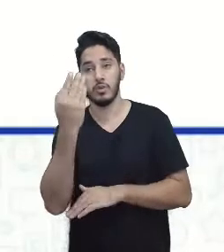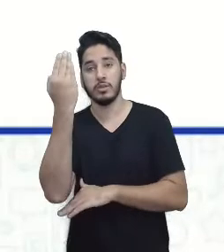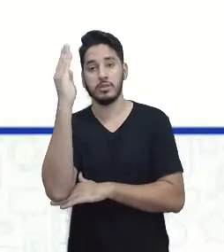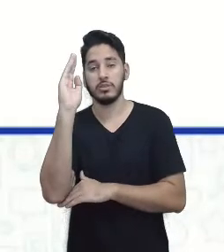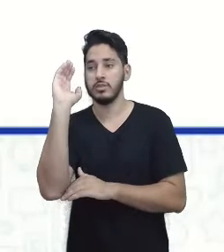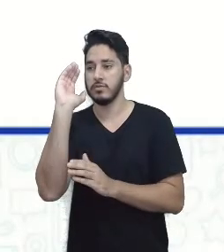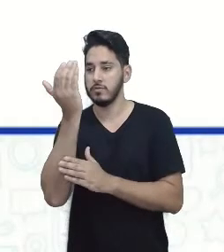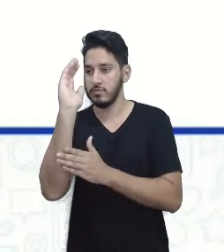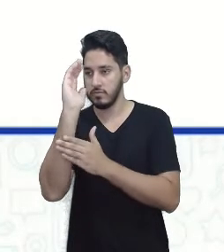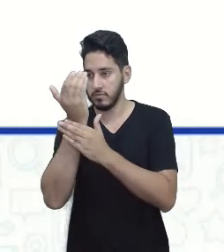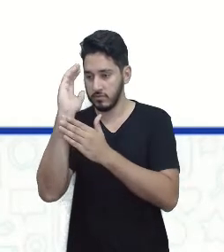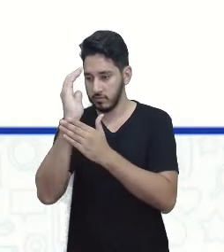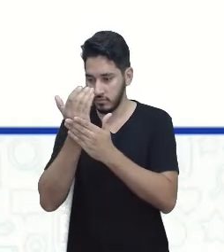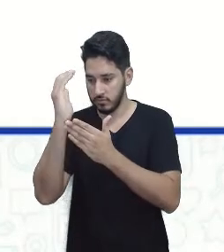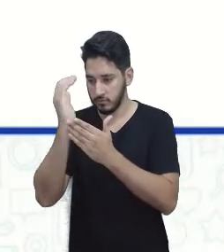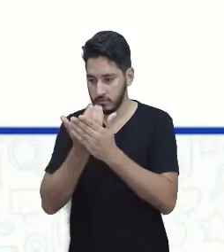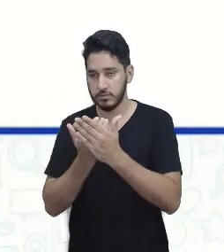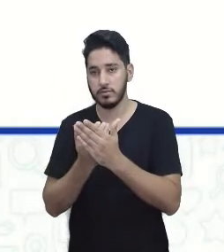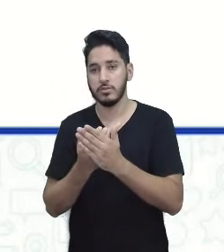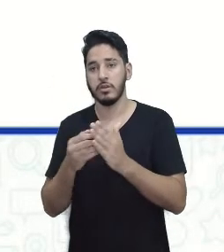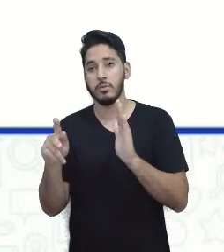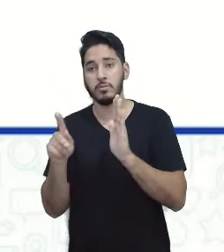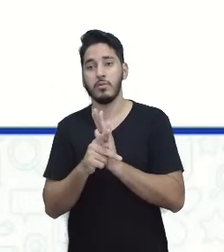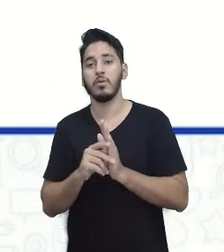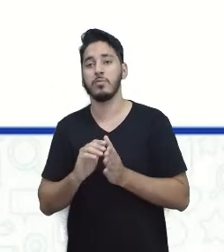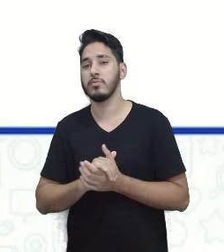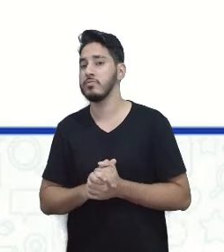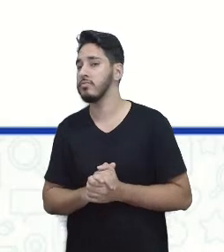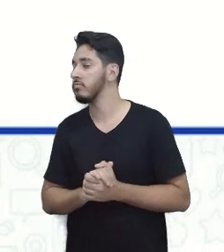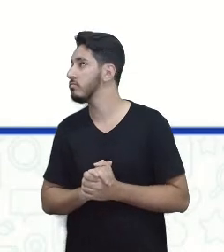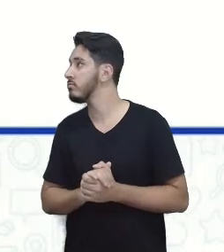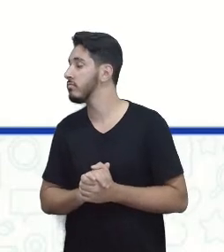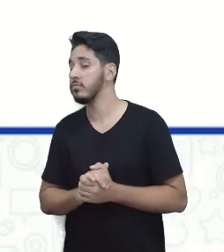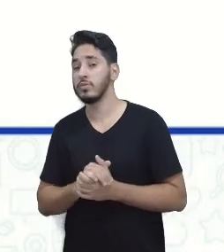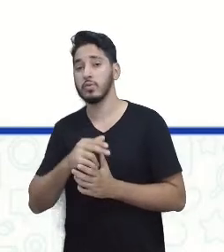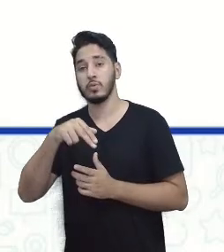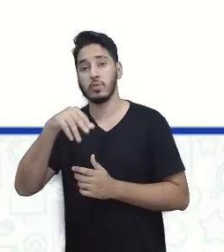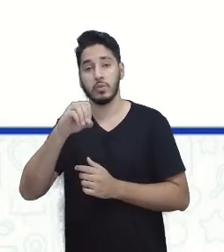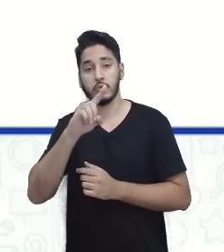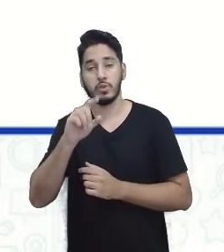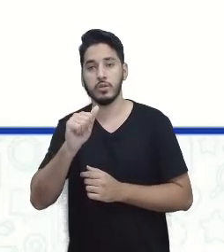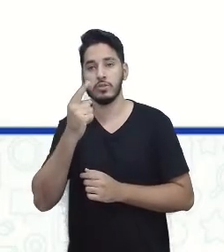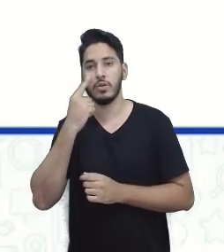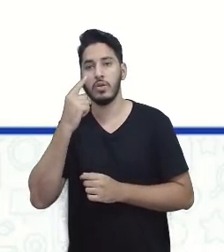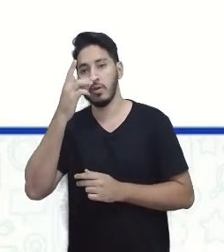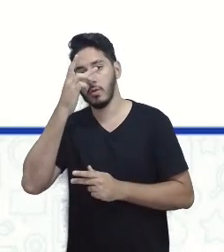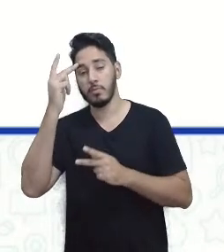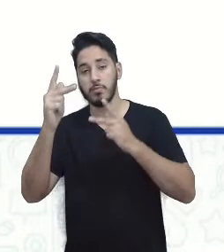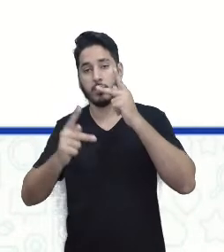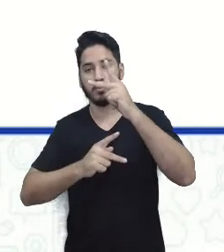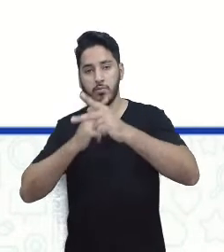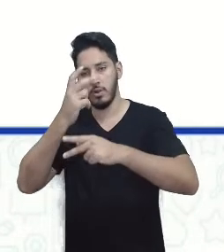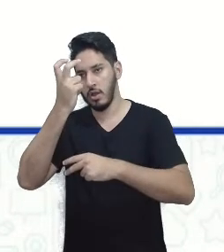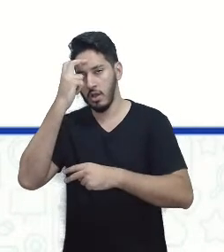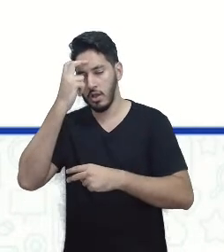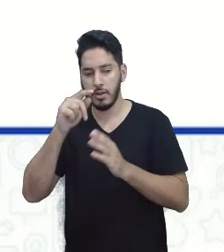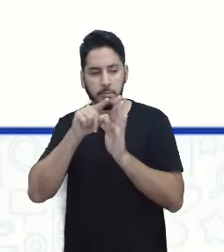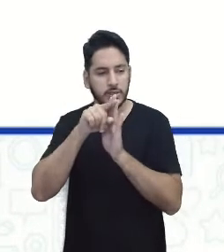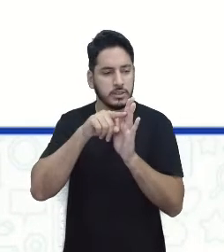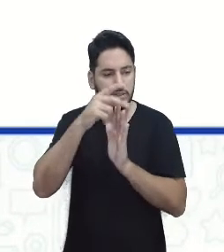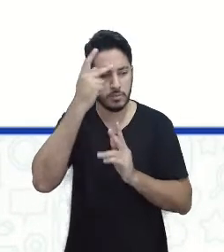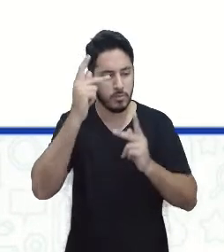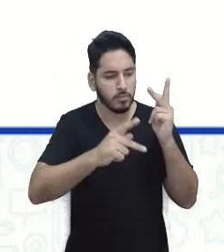mesmo artista popular, Mestre Noza, para vocês verem qual é a diferença do popular. Veja, ele pesquisa no